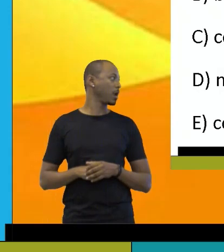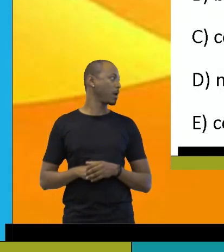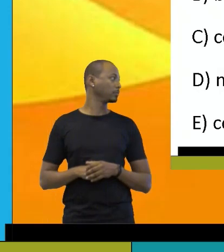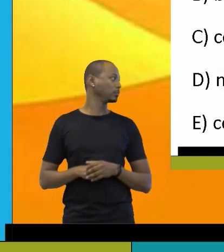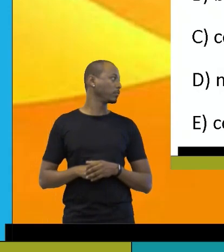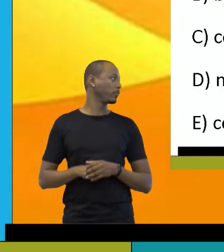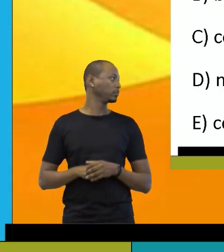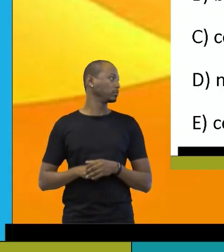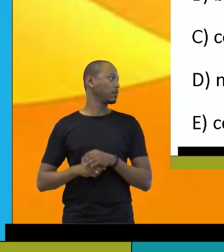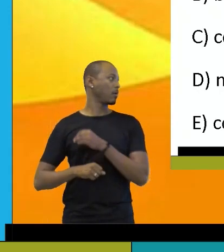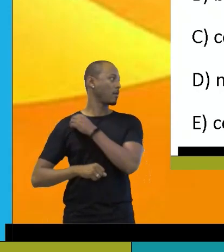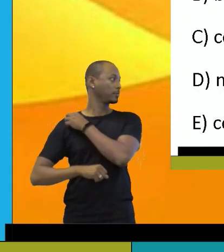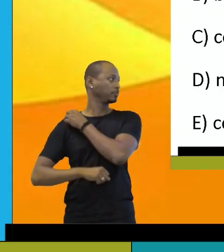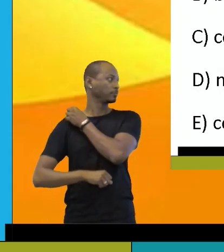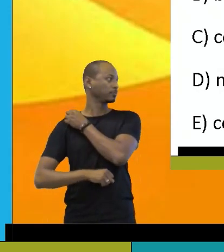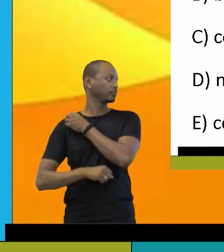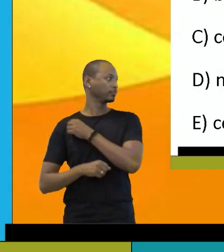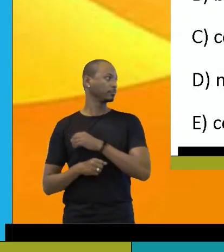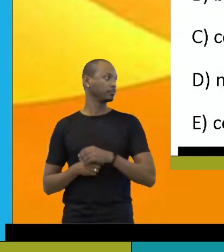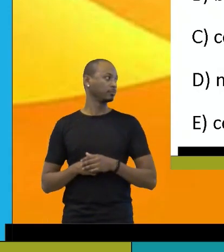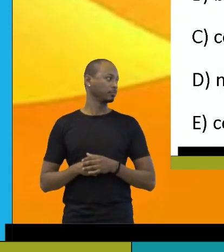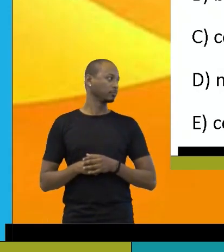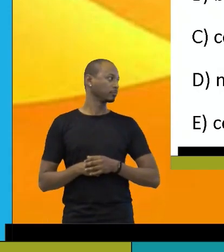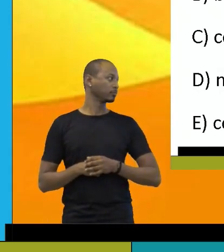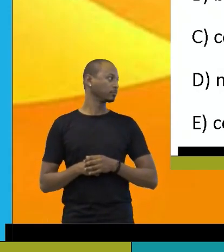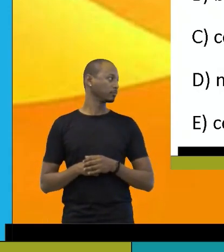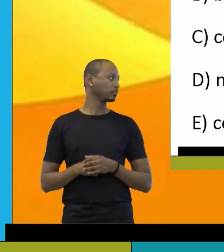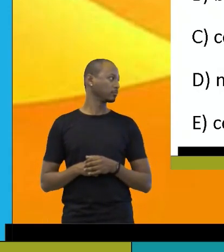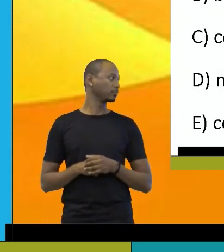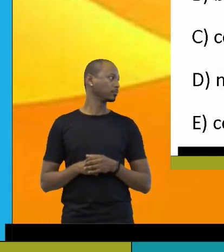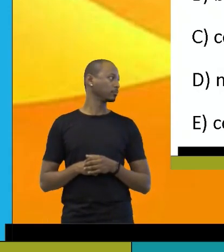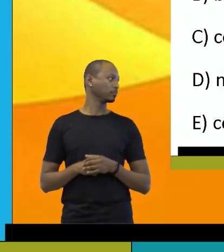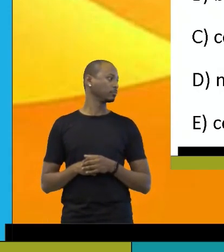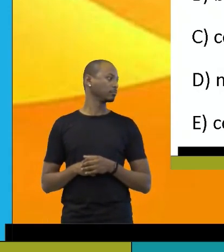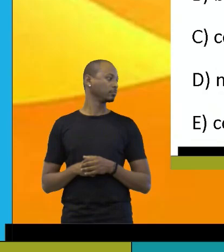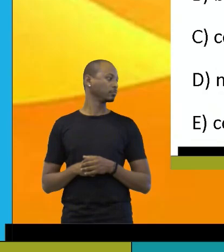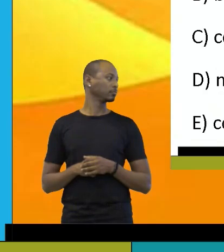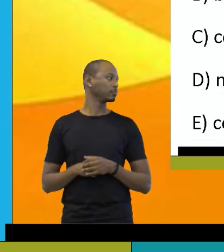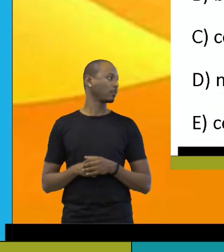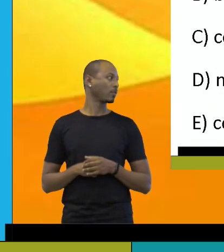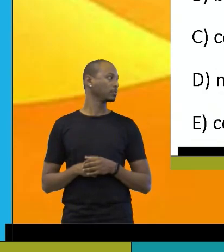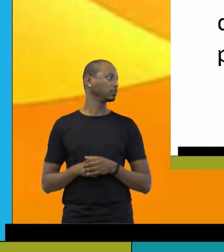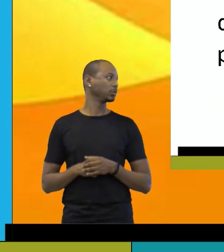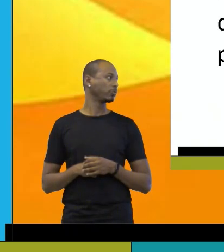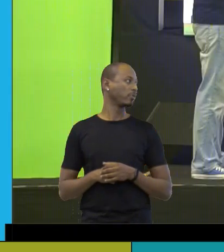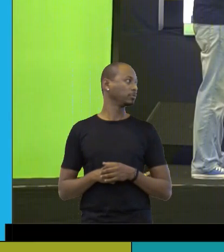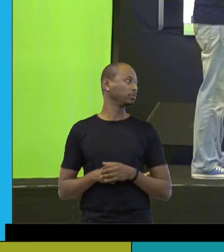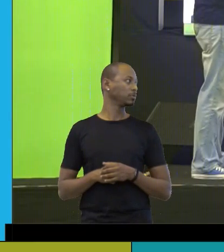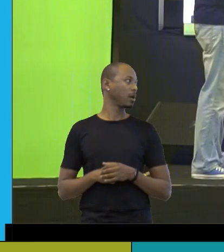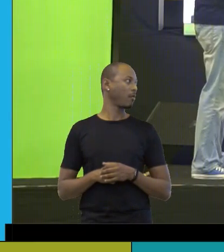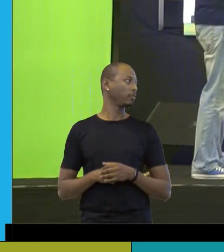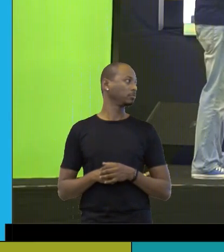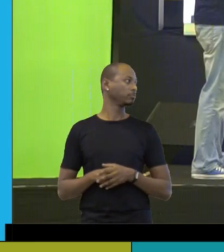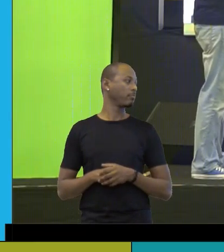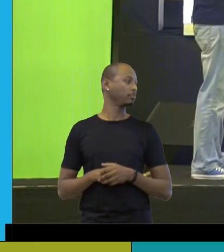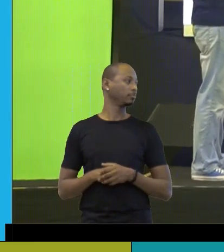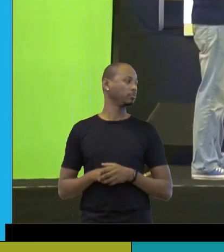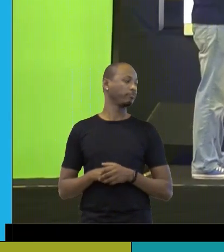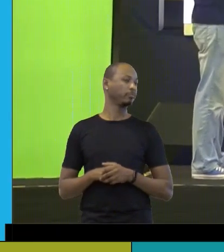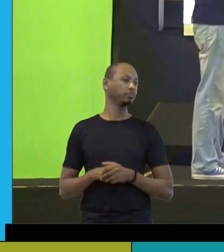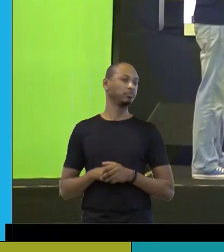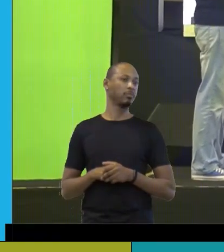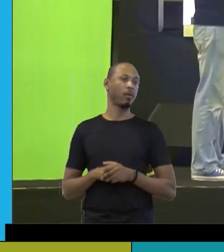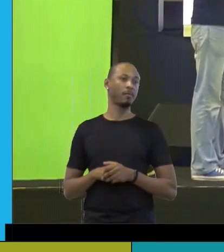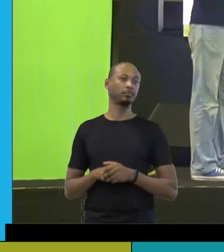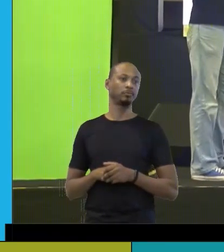Já passou 1 hora de aula, nós temos só 20 minutos. Na verdade, eu vou resolver outra questão. Eu